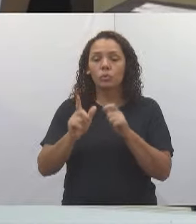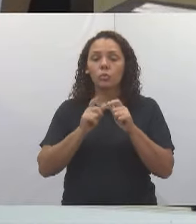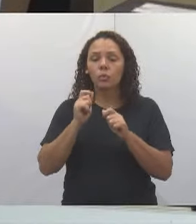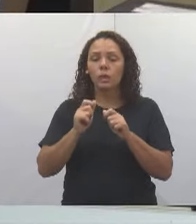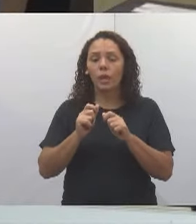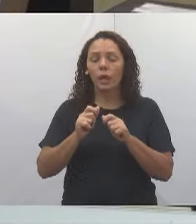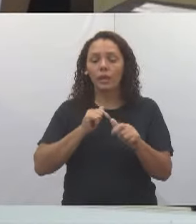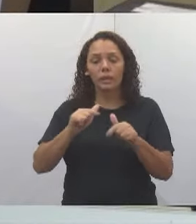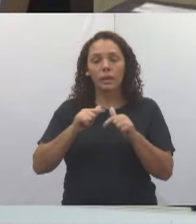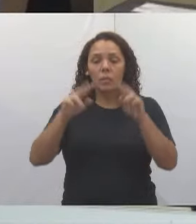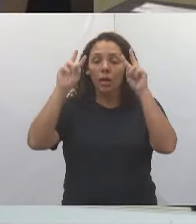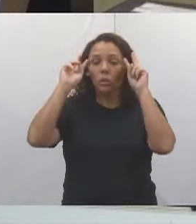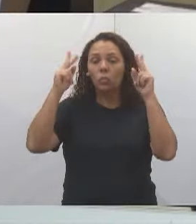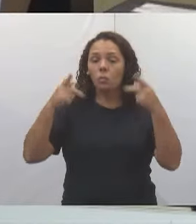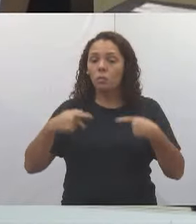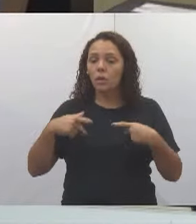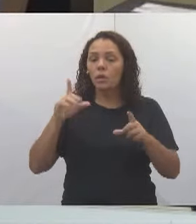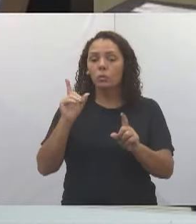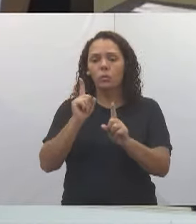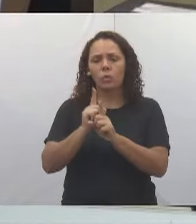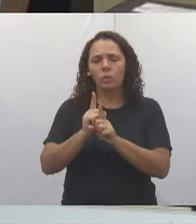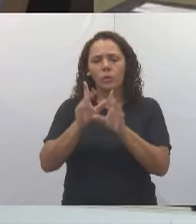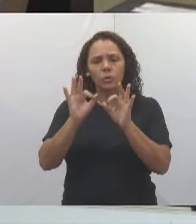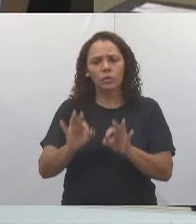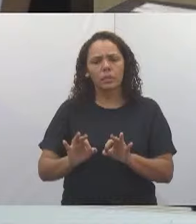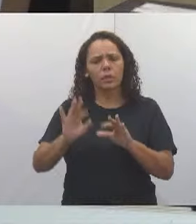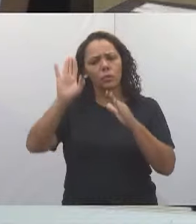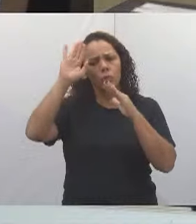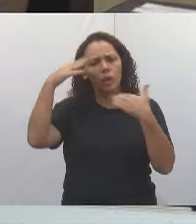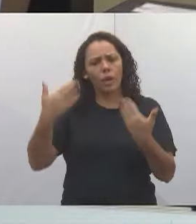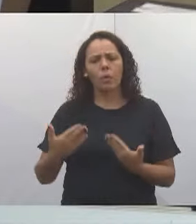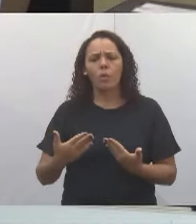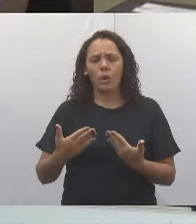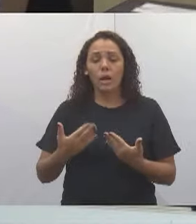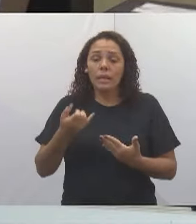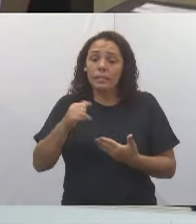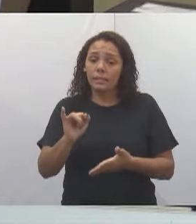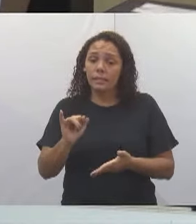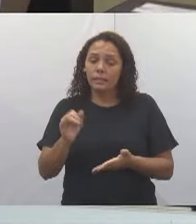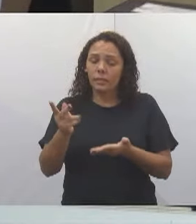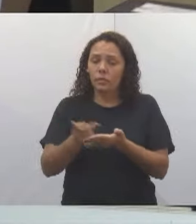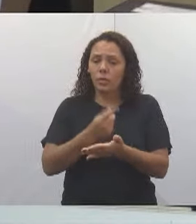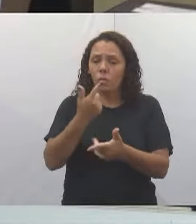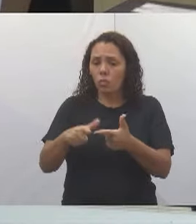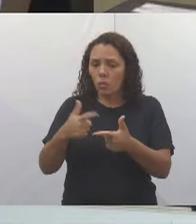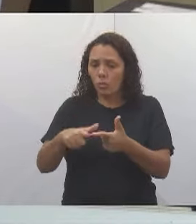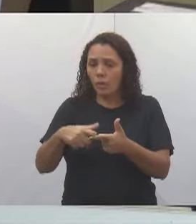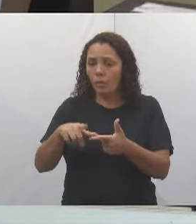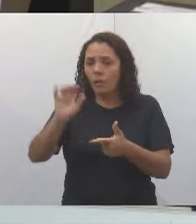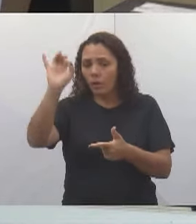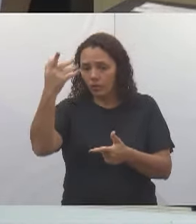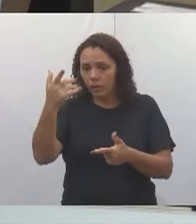acolhimento. Então, é um ponto de honra para nós. Se a gente estiver tendo falha nisso daí, a gente tem que melhorar. Tá?